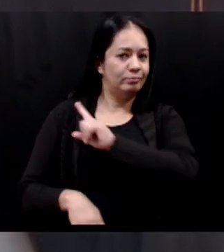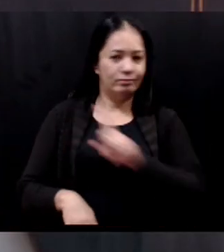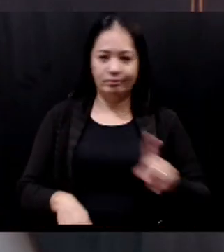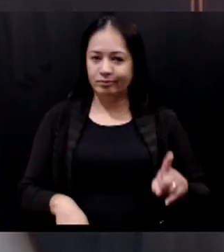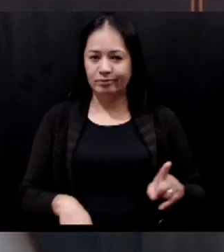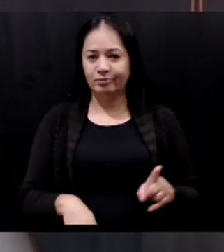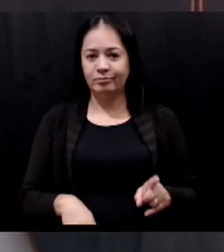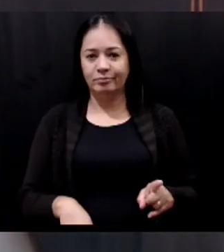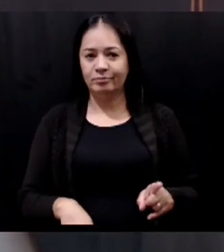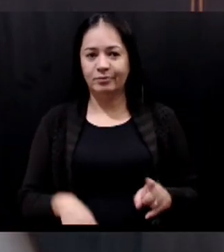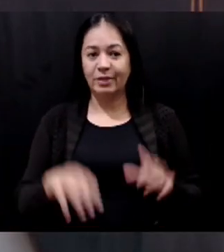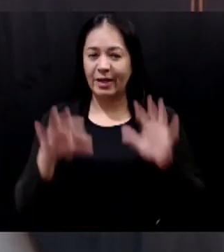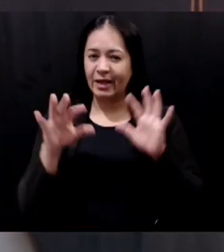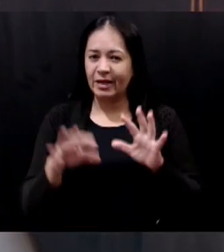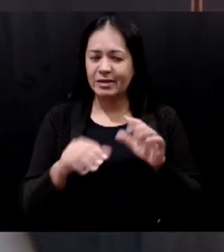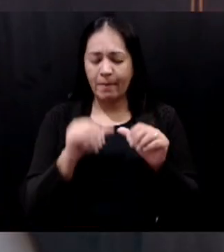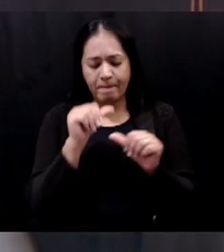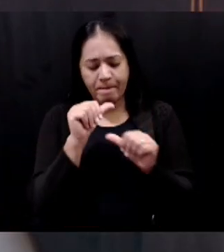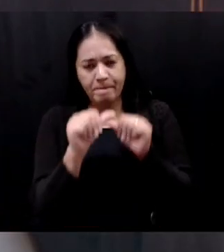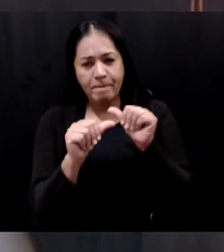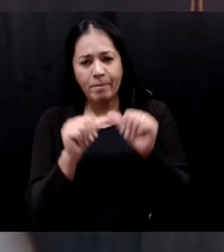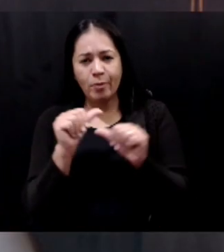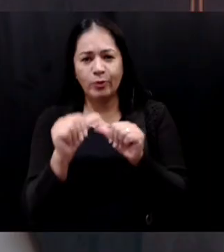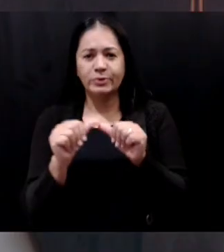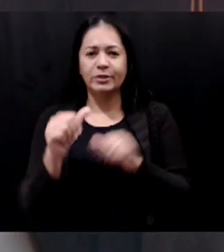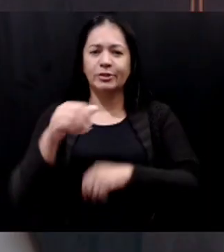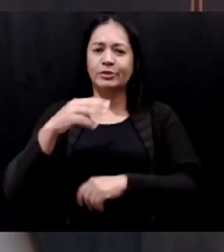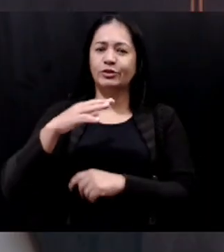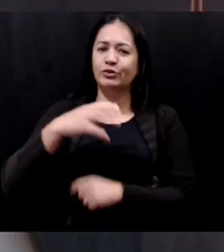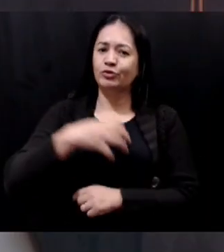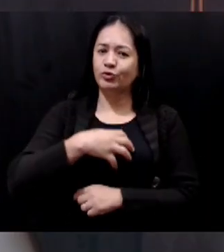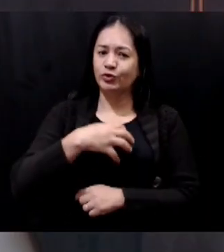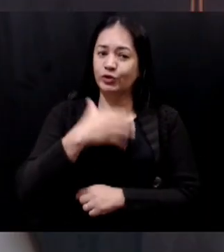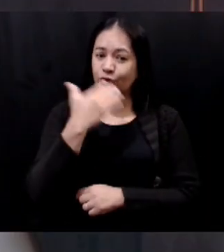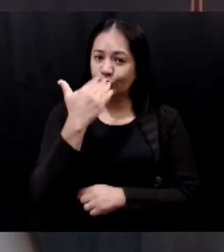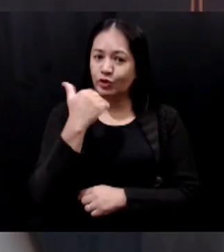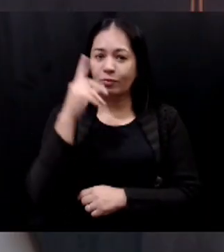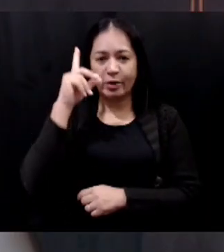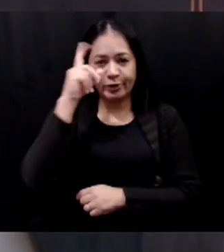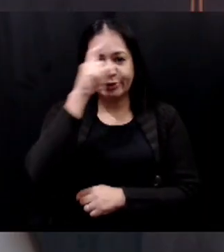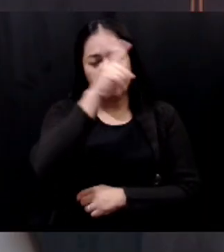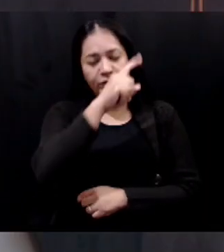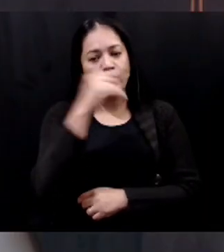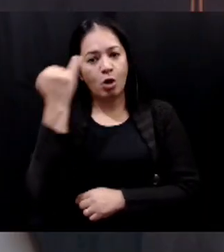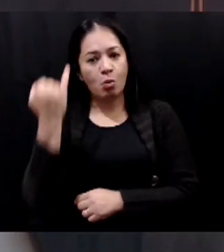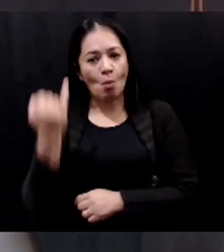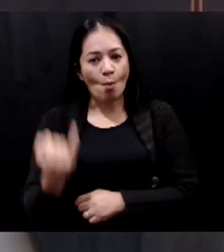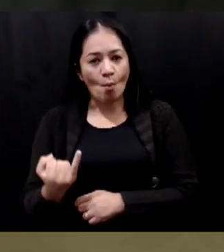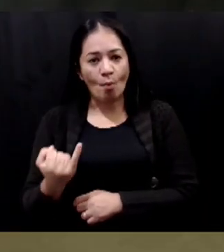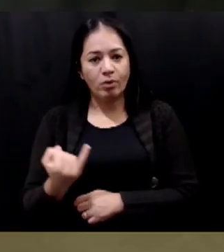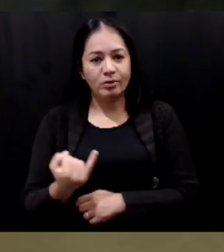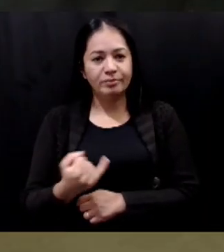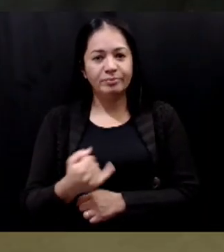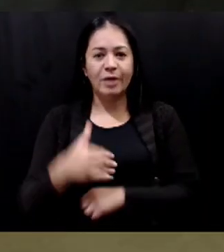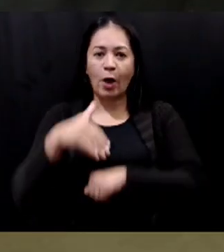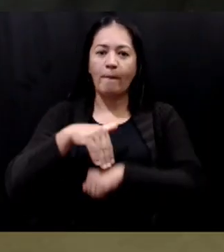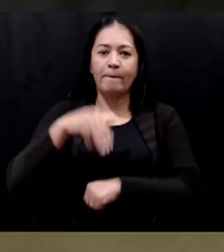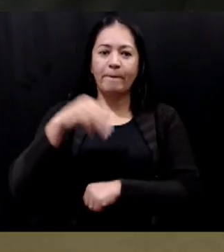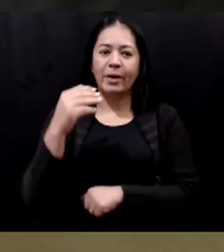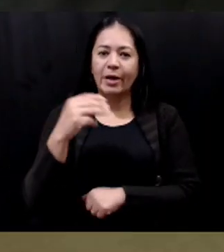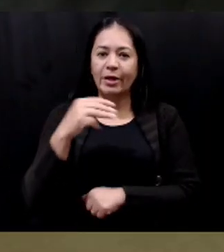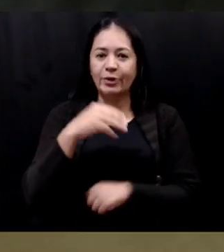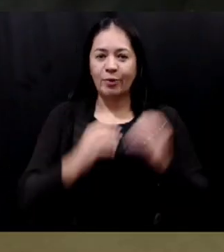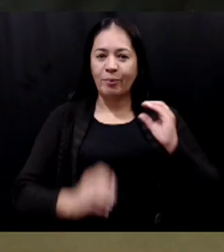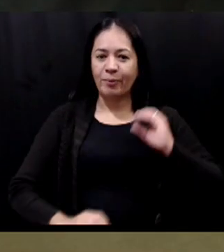são alterações no padrão alimentar que dificultam esse emagrecimento. E não, a culpa não é do metabolismo. Olha aí, não vale